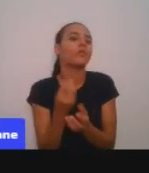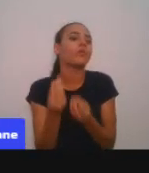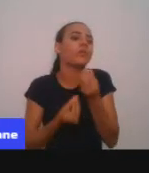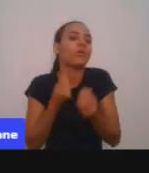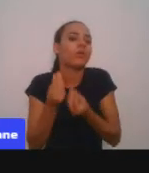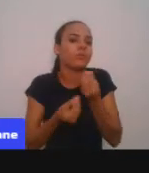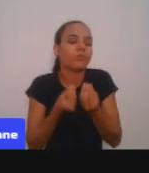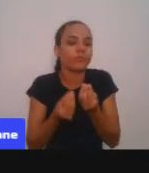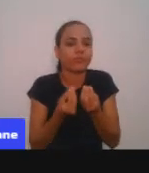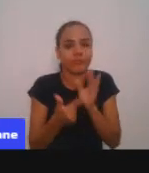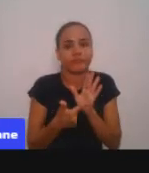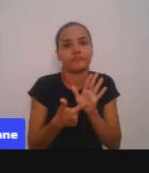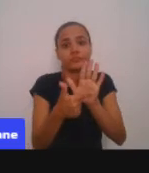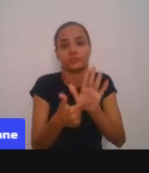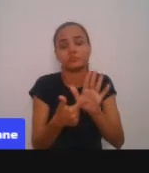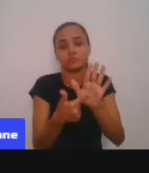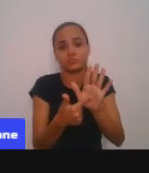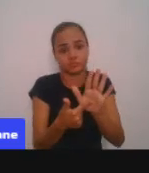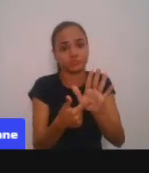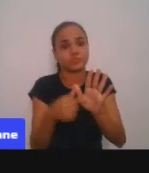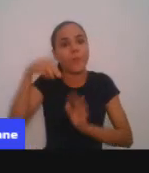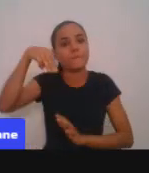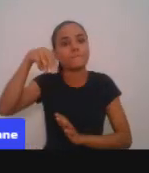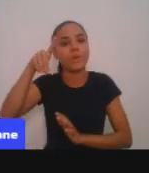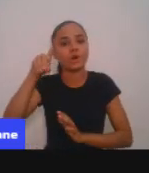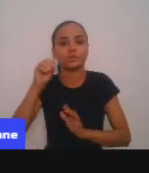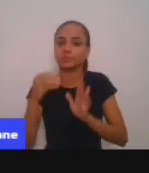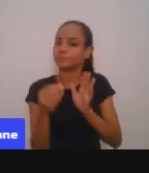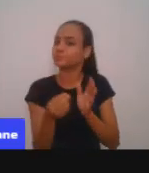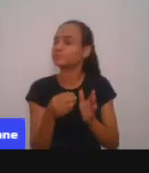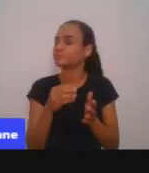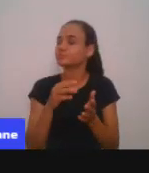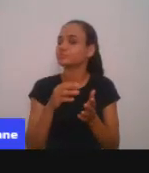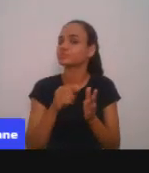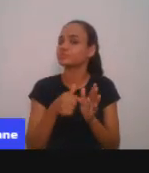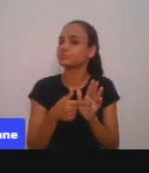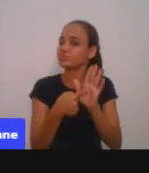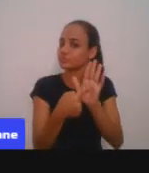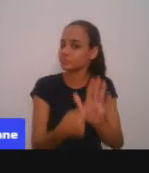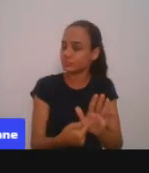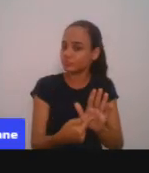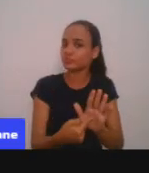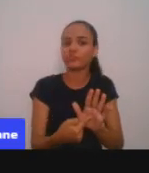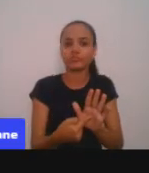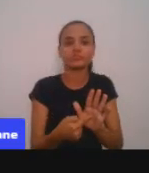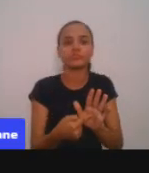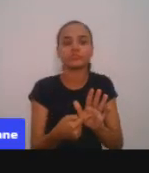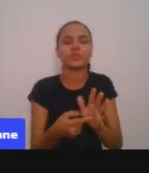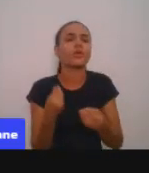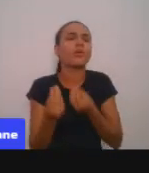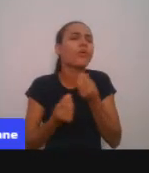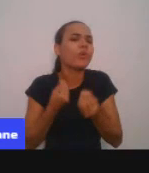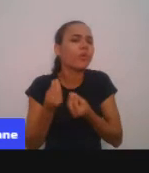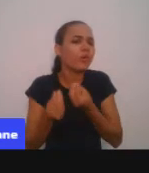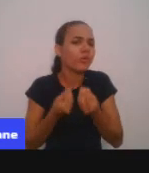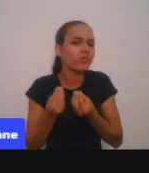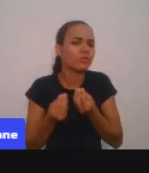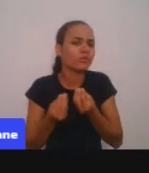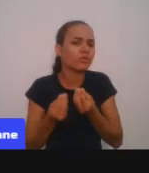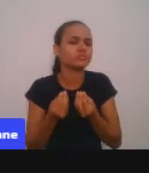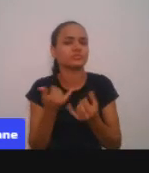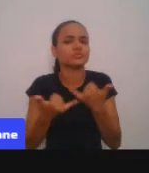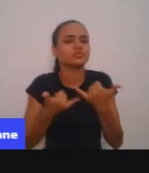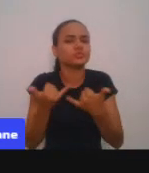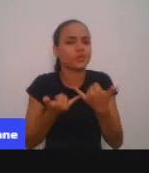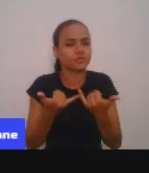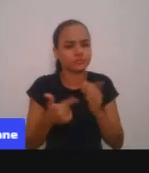de WhatsApp. Nossa, mas como é esse jogo, né? Então, vamos ver na próxima página, vamos ver como é que vai ser isso. Vou dar algumas